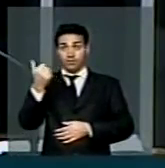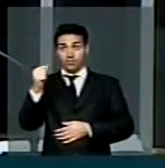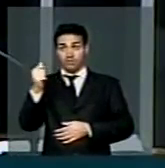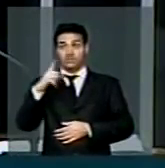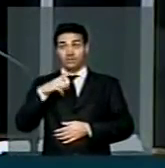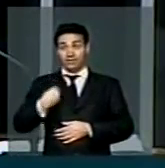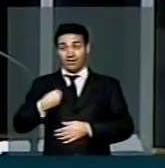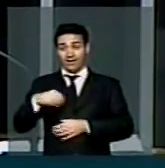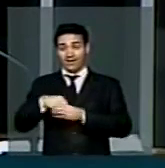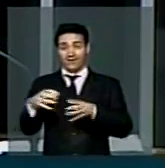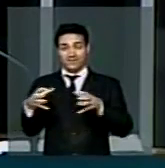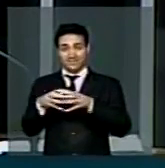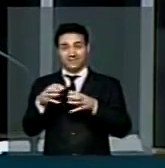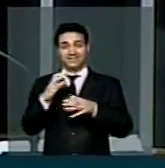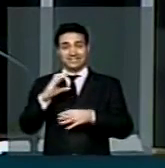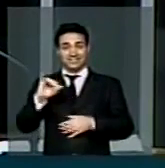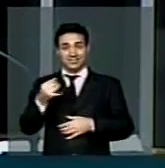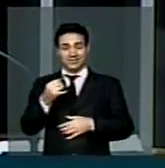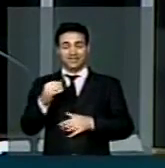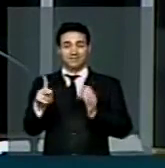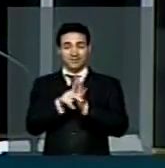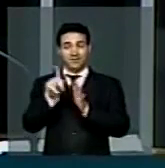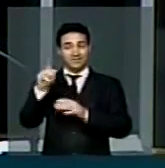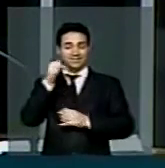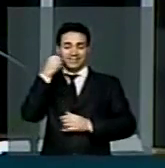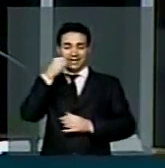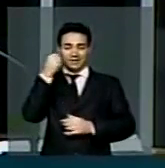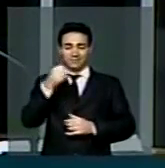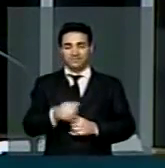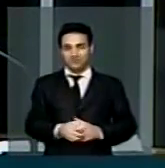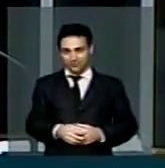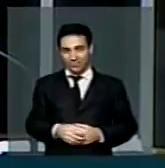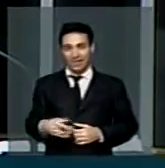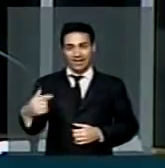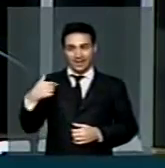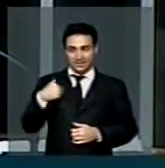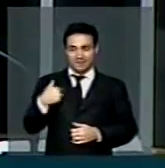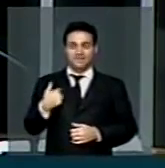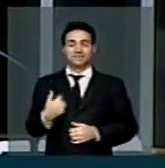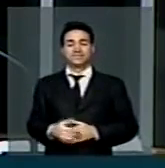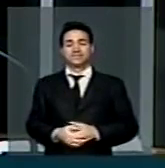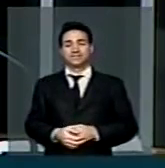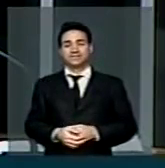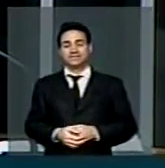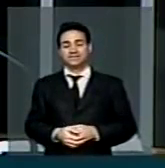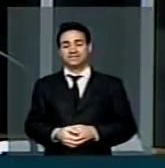de Constituição, Justiça e Cidadania do Senado. Eu, como